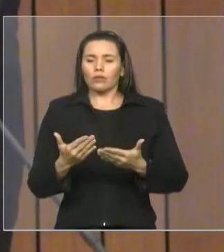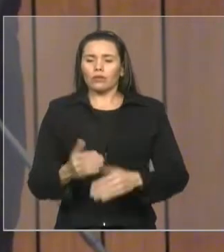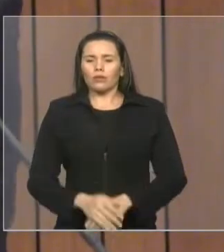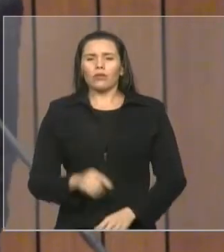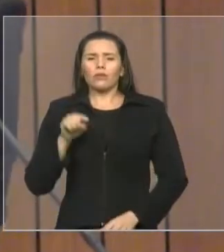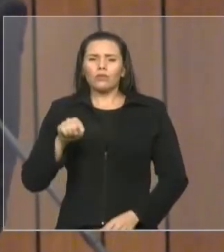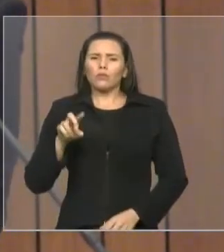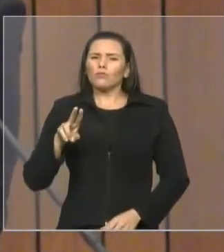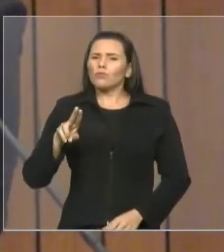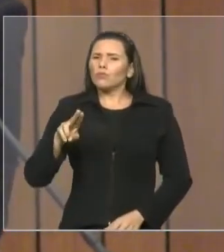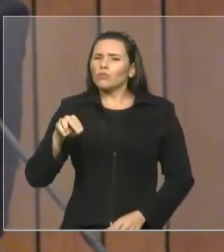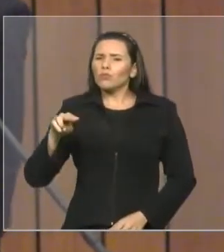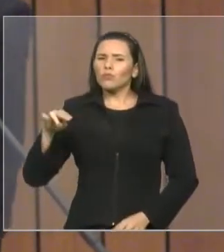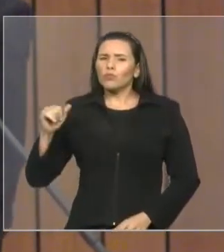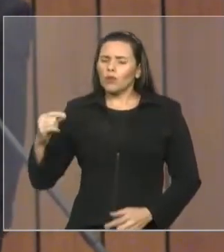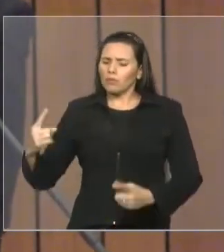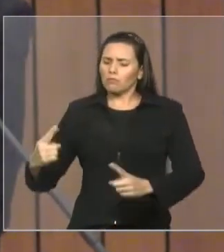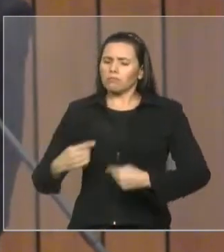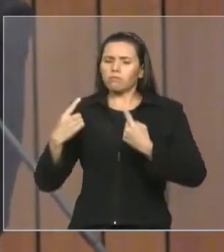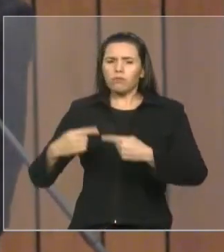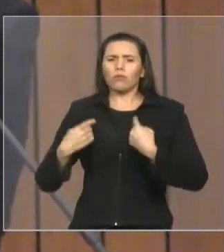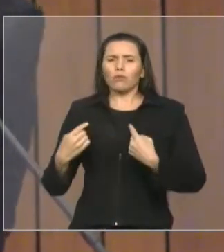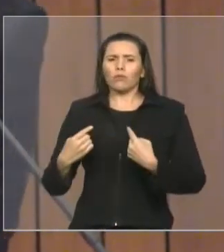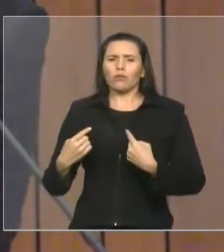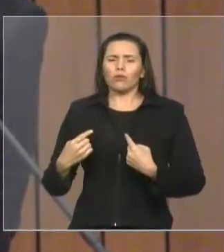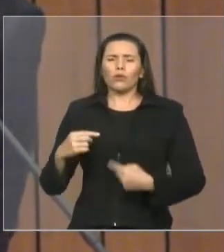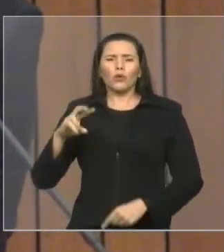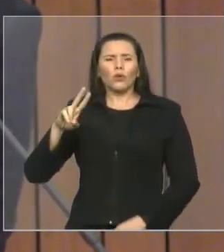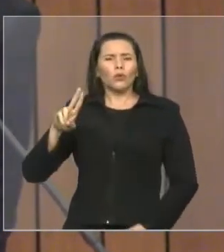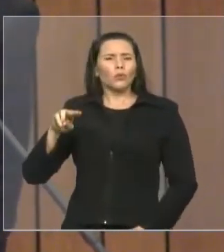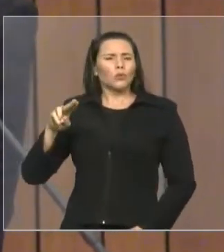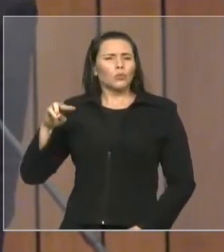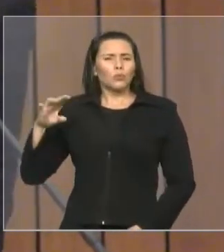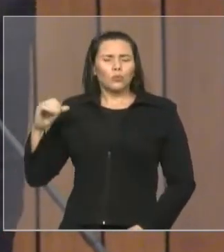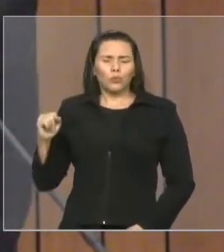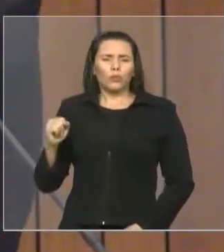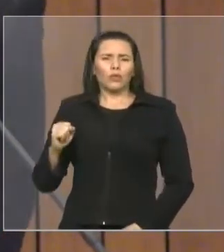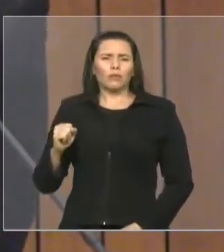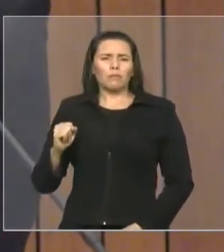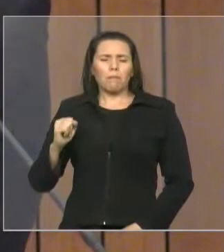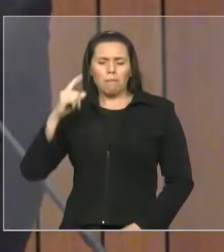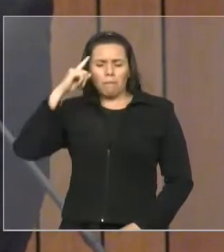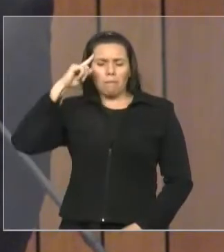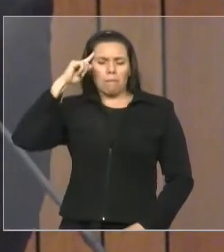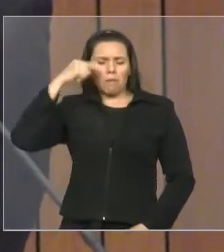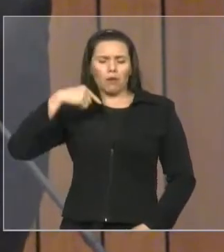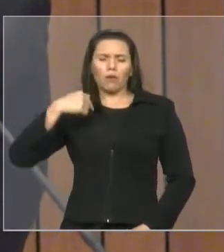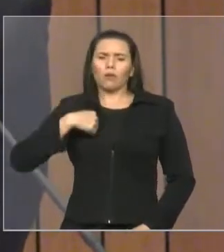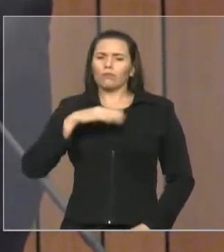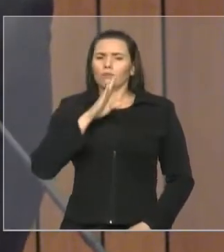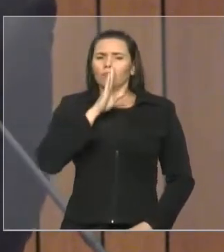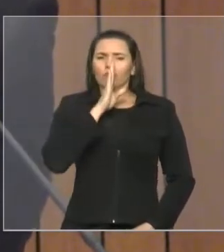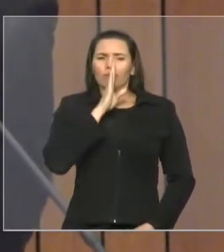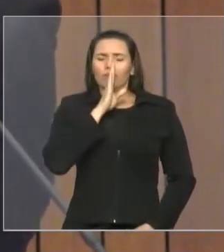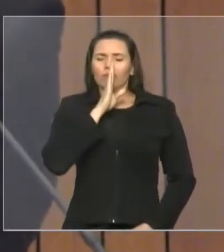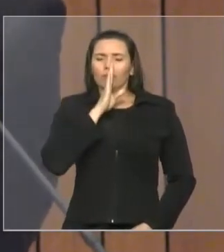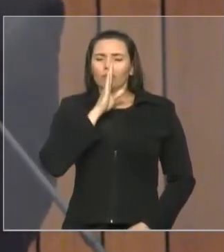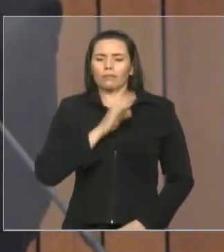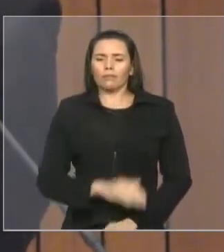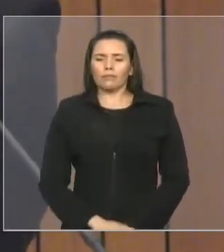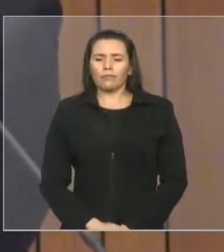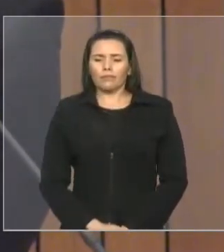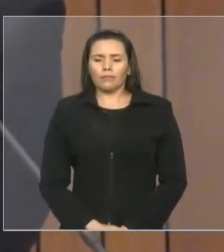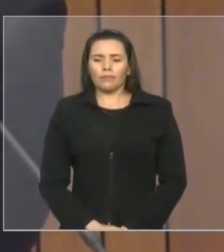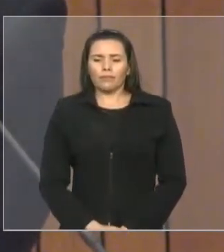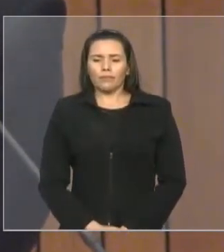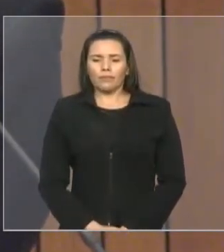tempo, de parar, de criticar, de tentar de alguma forma. O governador Flávio Dino devia até